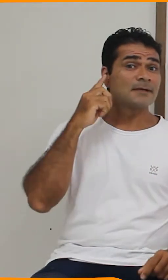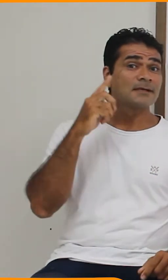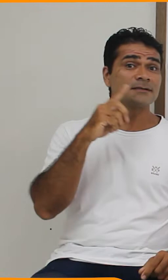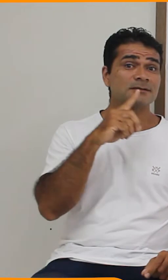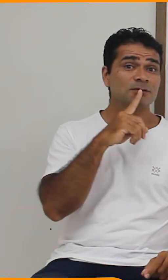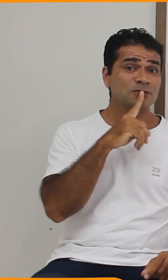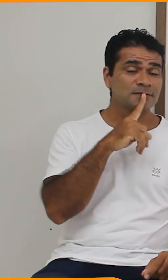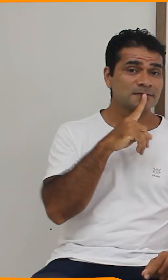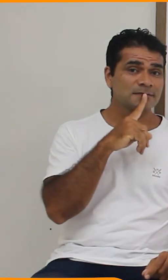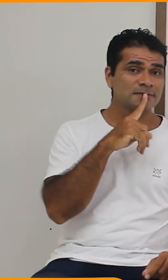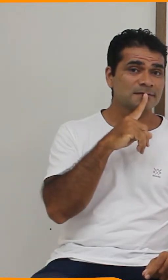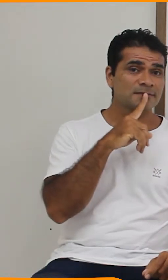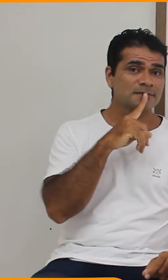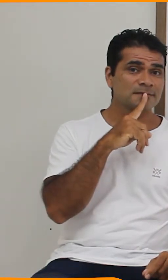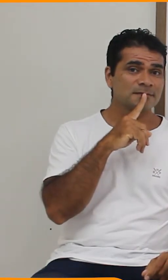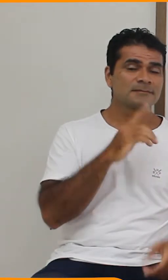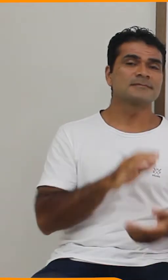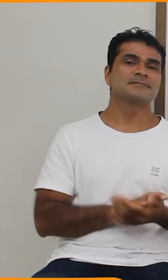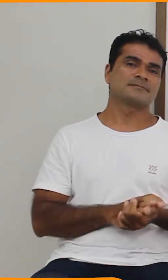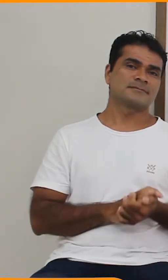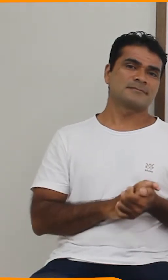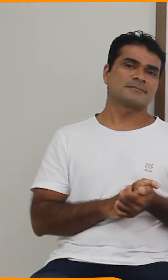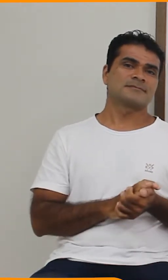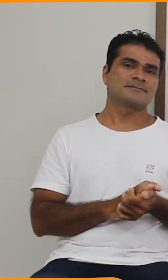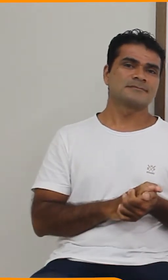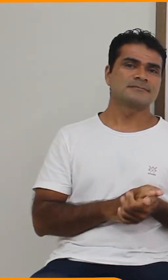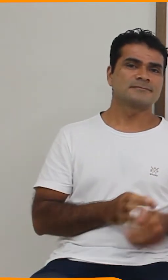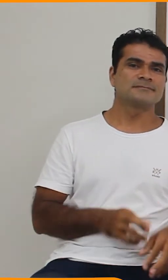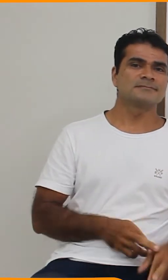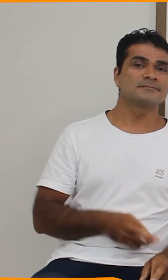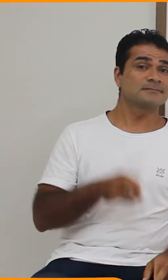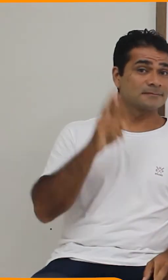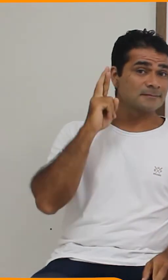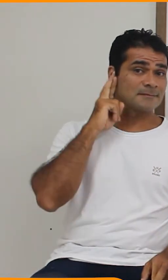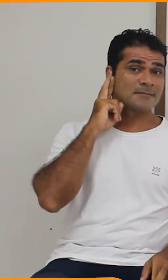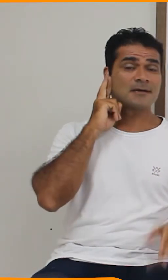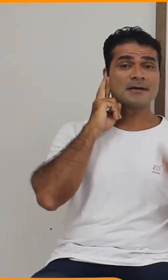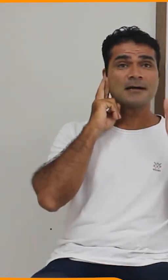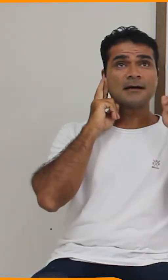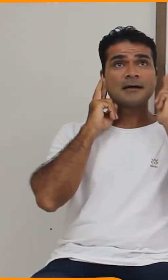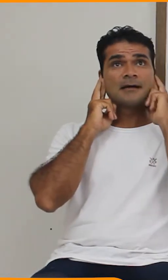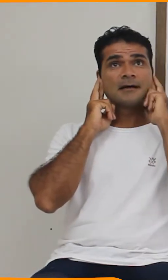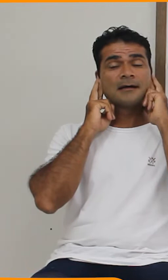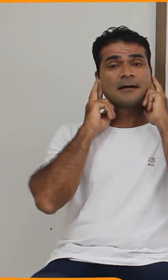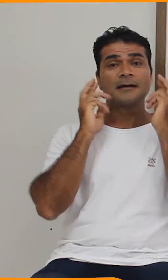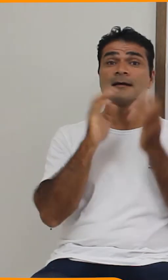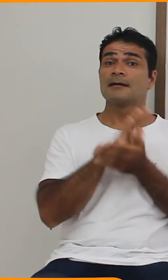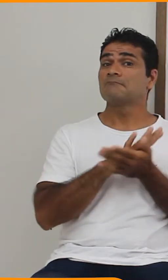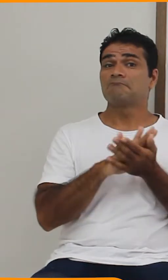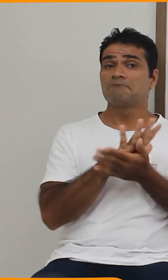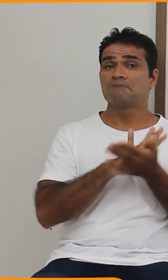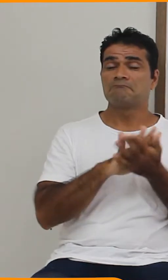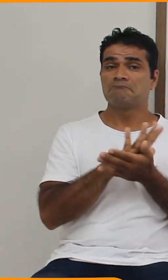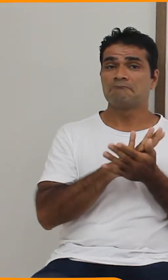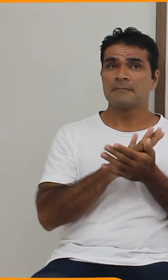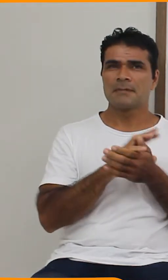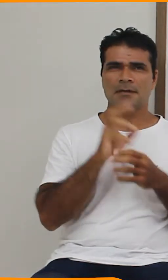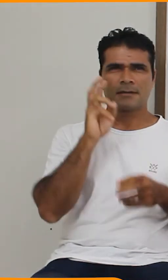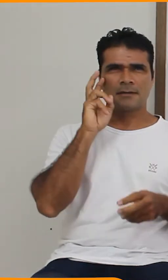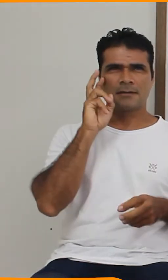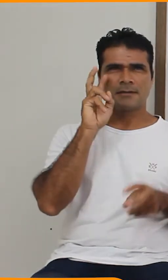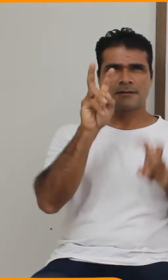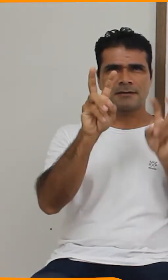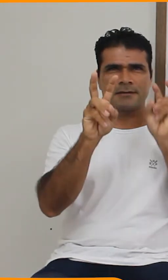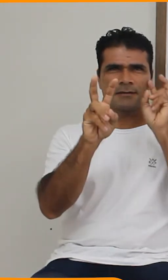que não sabem, não conseguem, não é que não saibam, não conseguem escutar. Então elas visualizam a